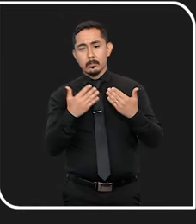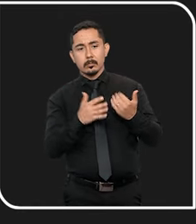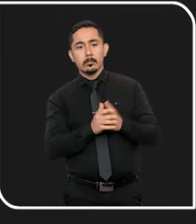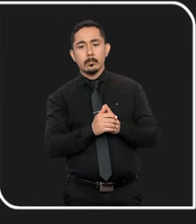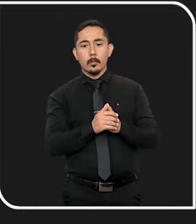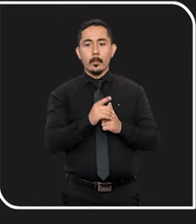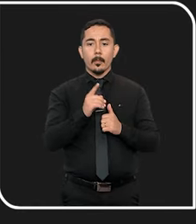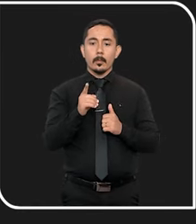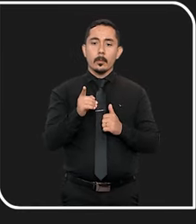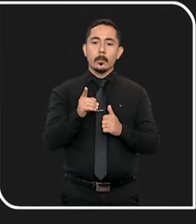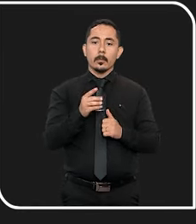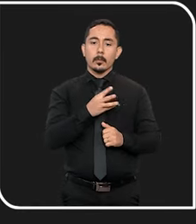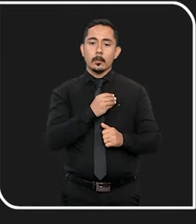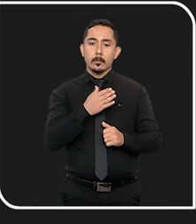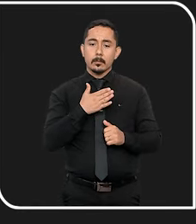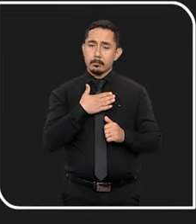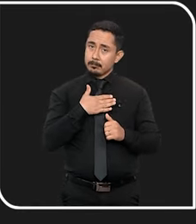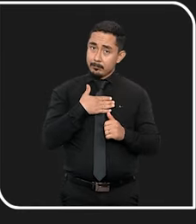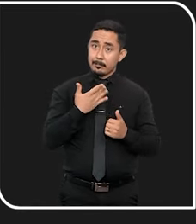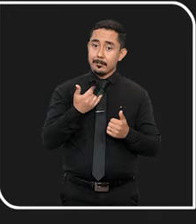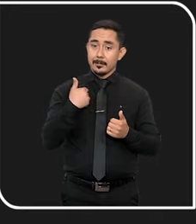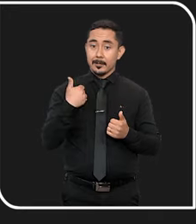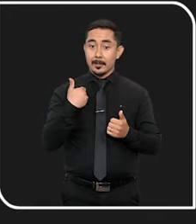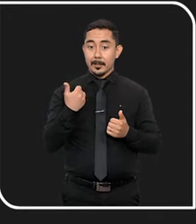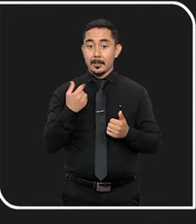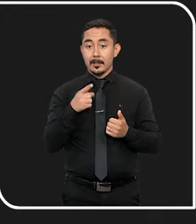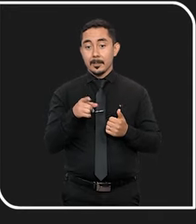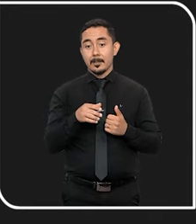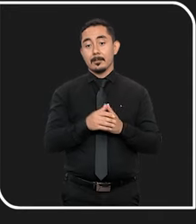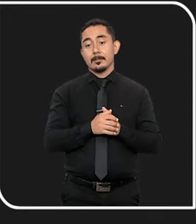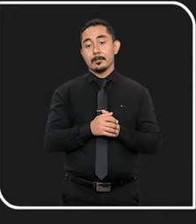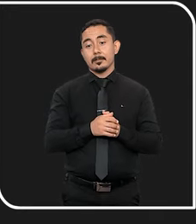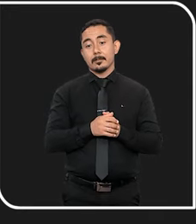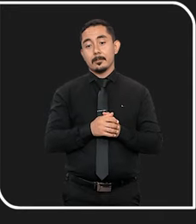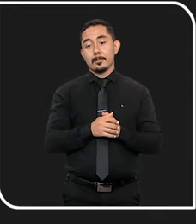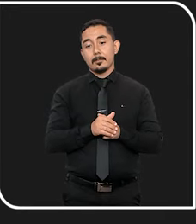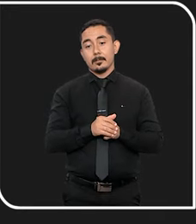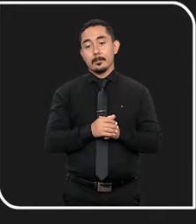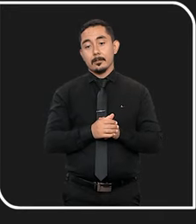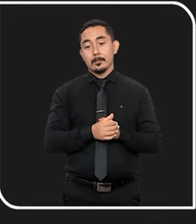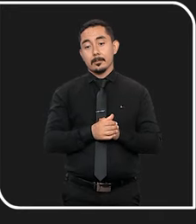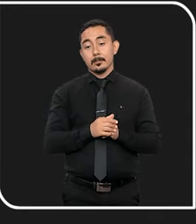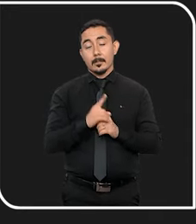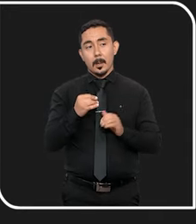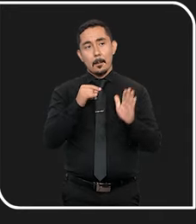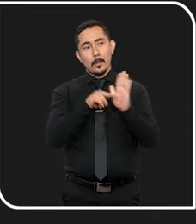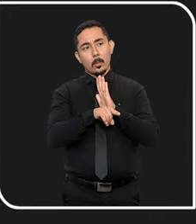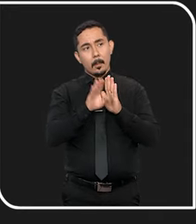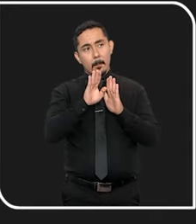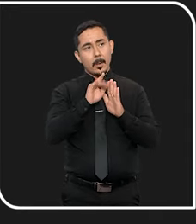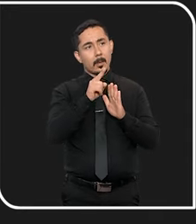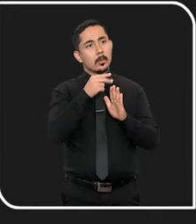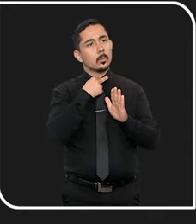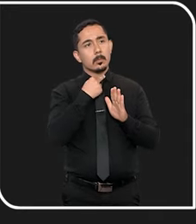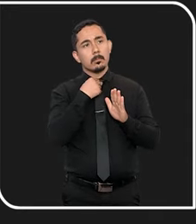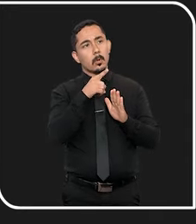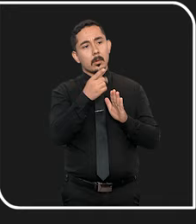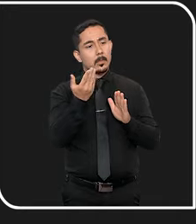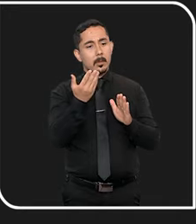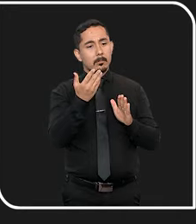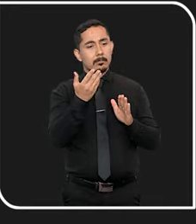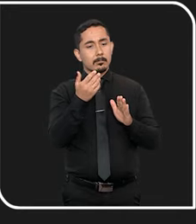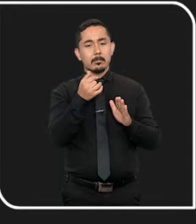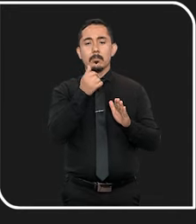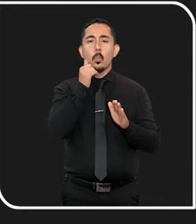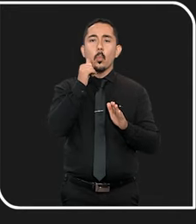a ter todo um diálogo assim e ela aí o meu filho né tem 5 anos ele não tem também assim essa né ele perguntou mas ele não